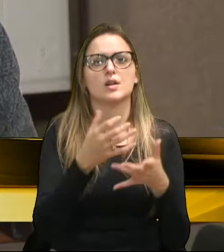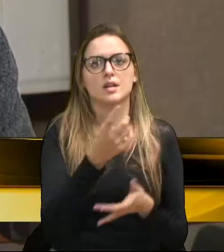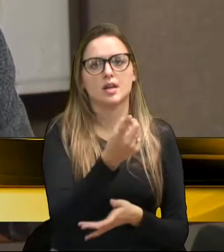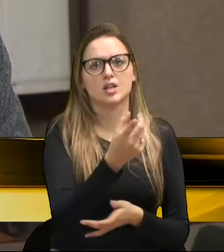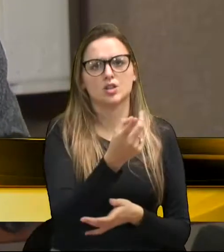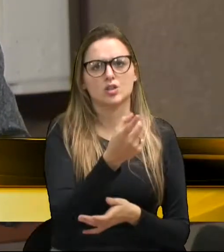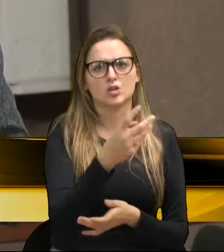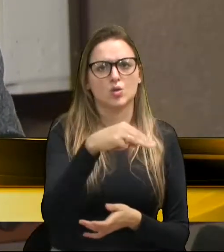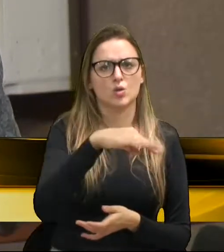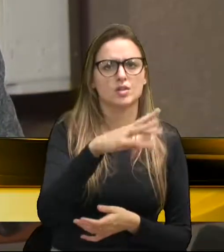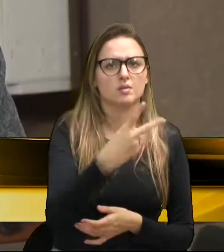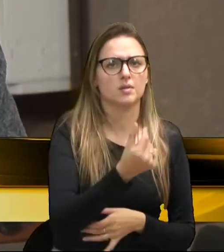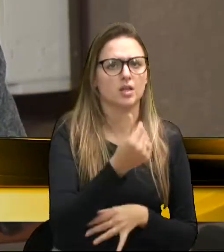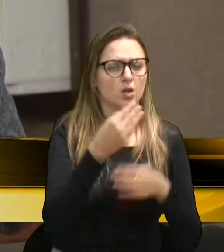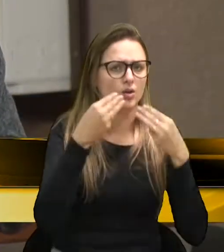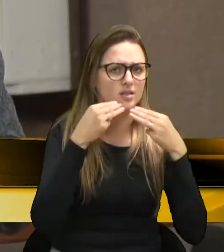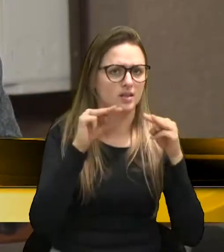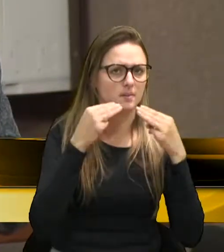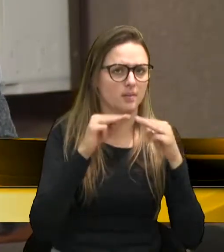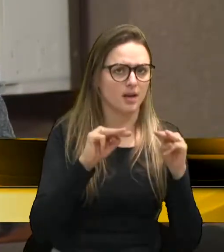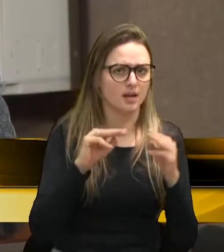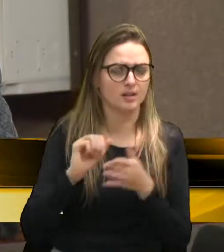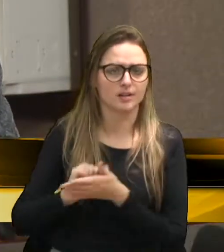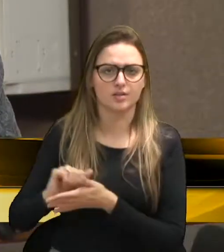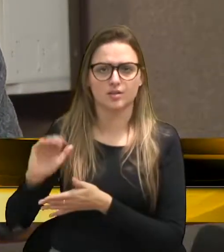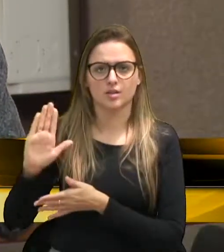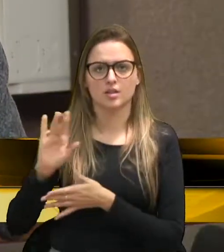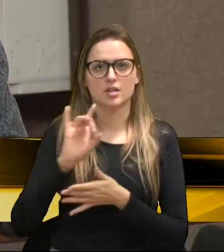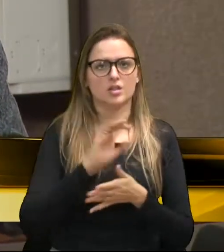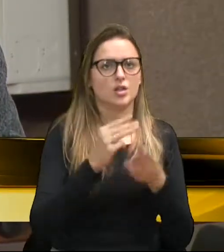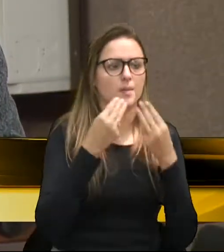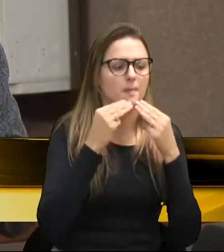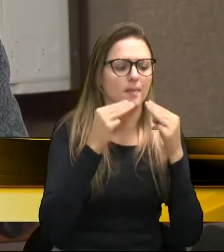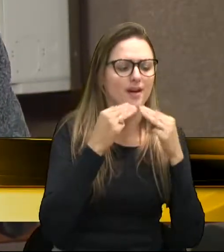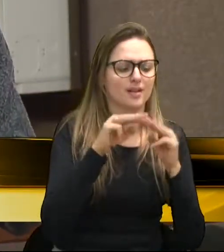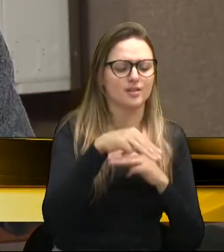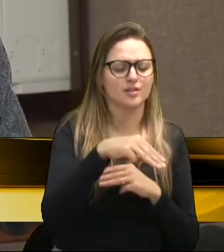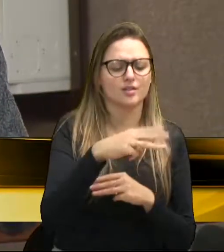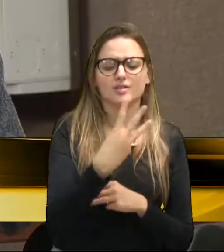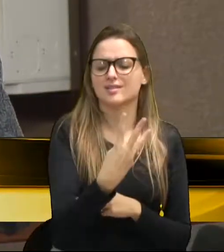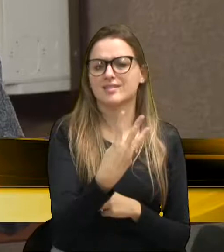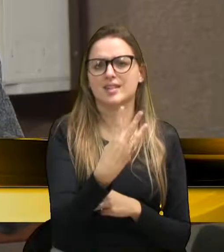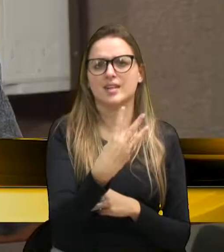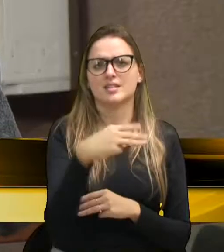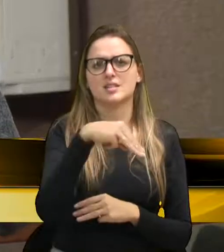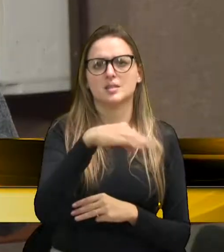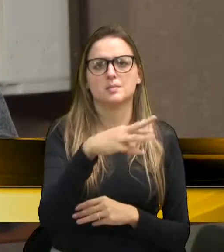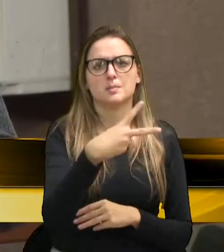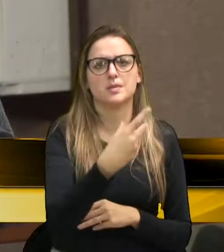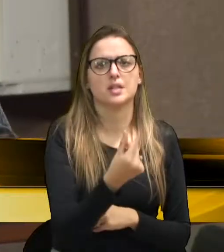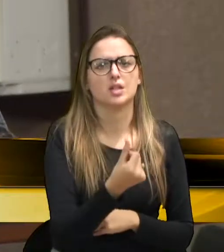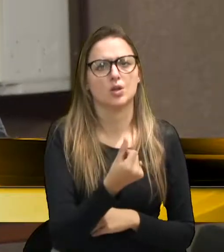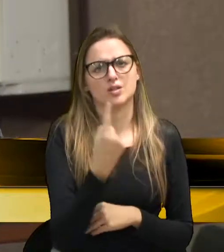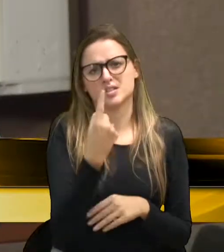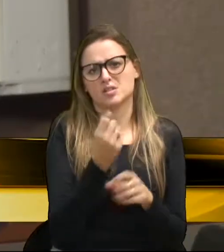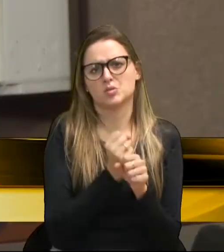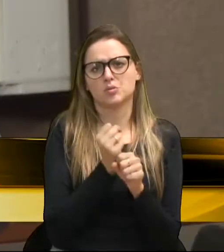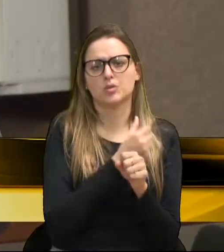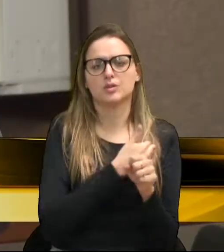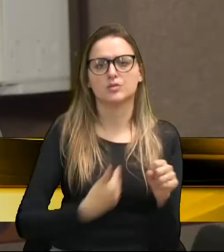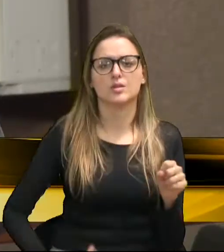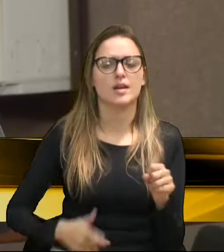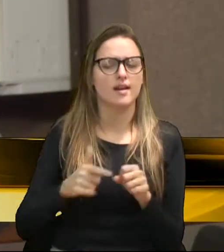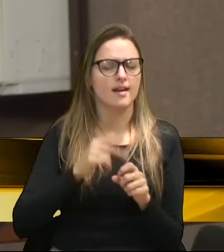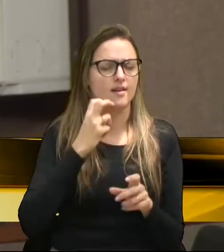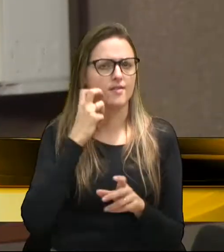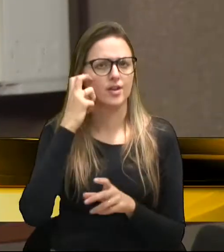milhões em publicidade. Declarar o voto. Gastou marketing mais de 3 milhões em 1 ano e meio de governo. É uma vergonha a população